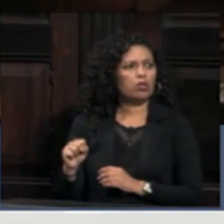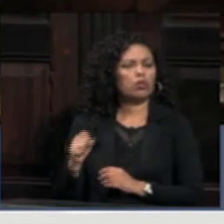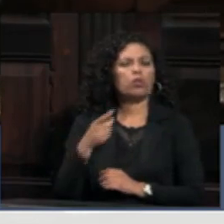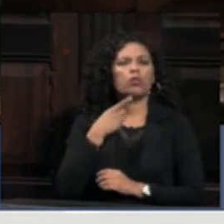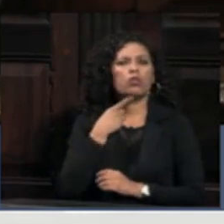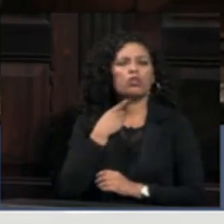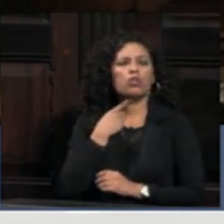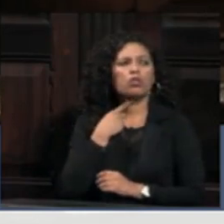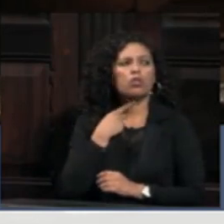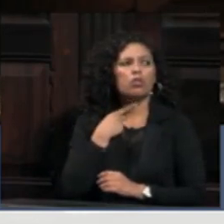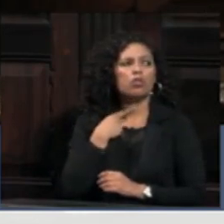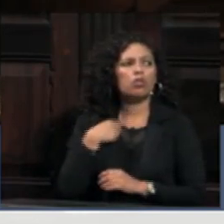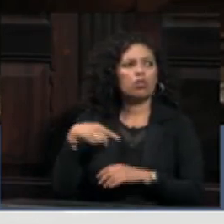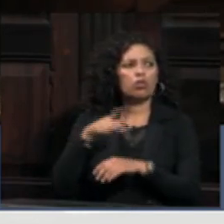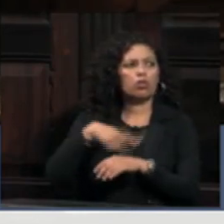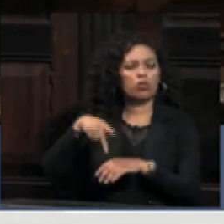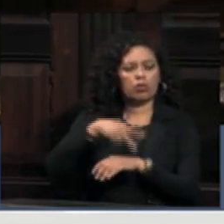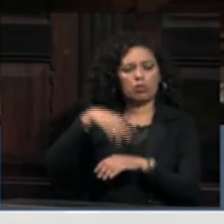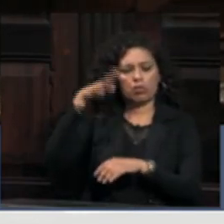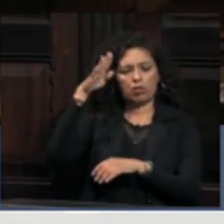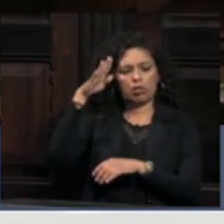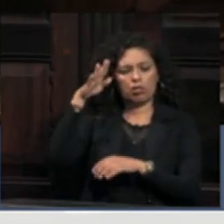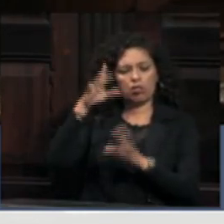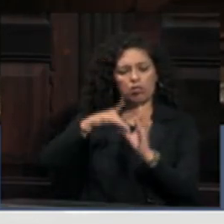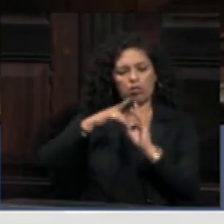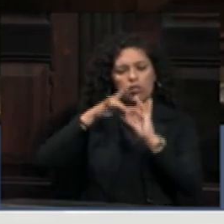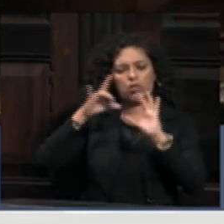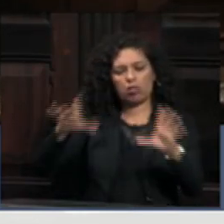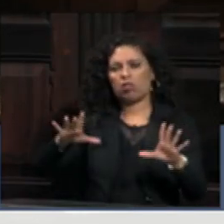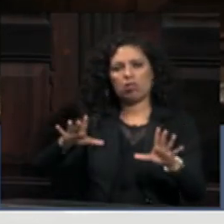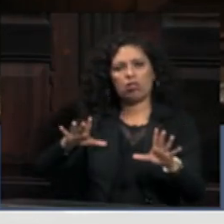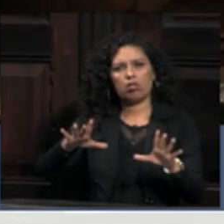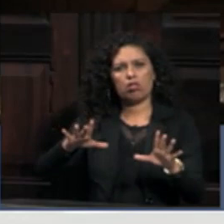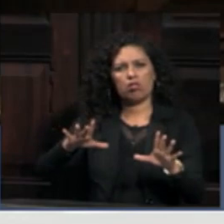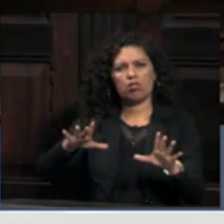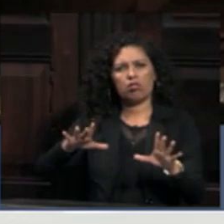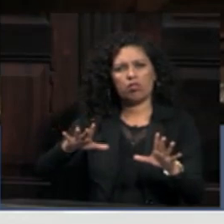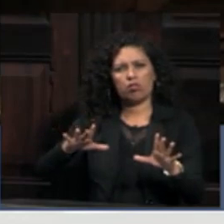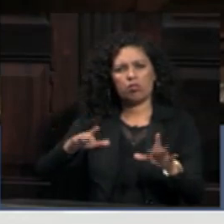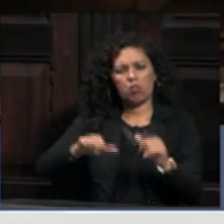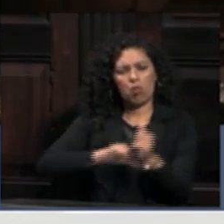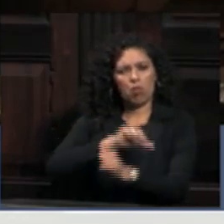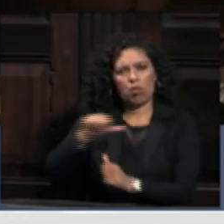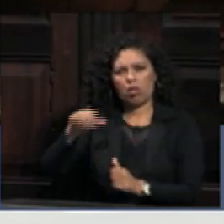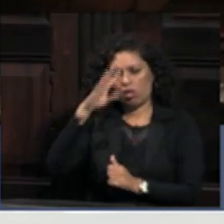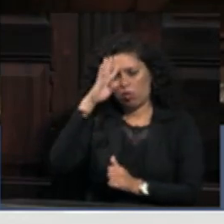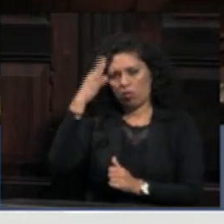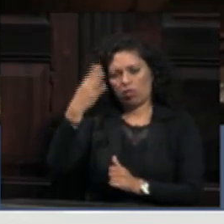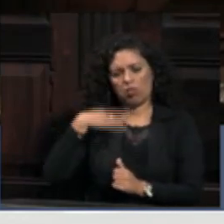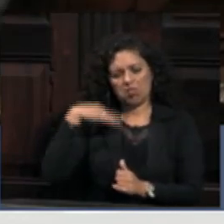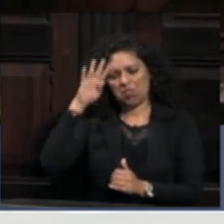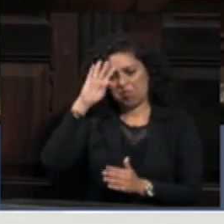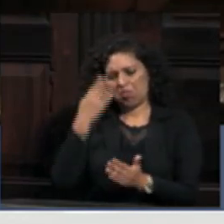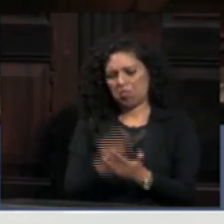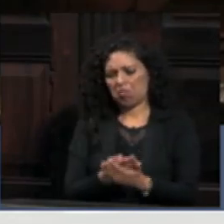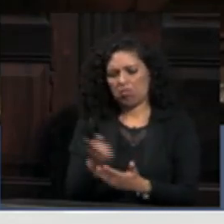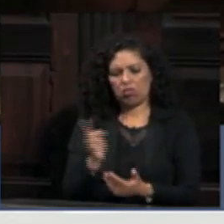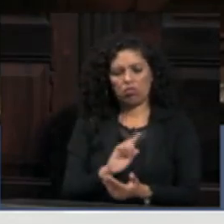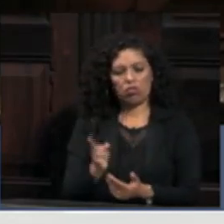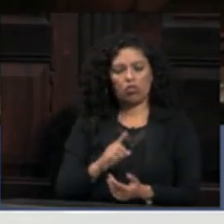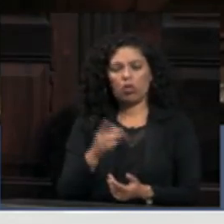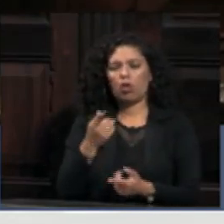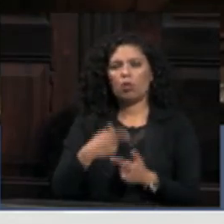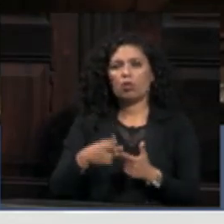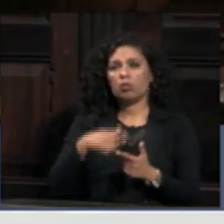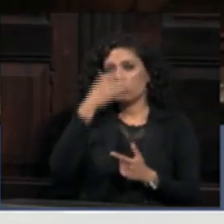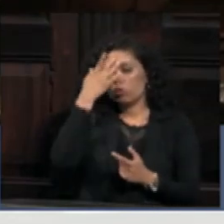preservada. Eu não acredito. E, portanto, não acredito. Que todos